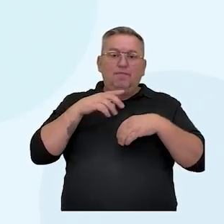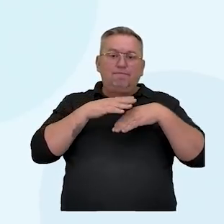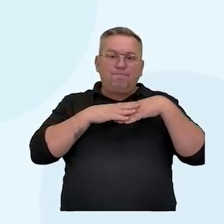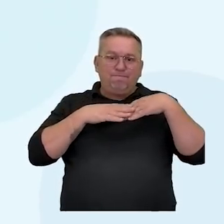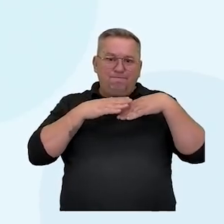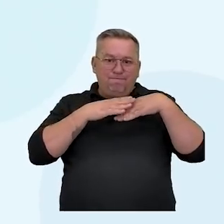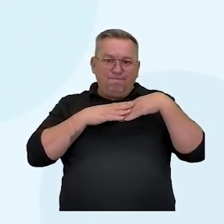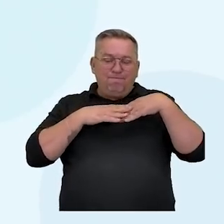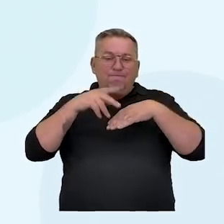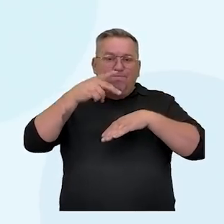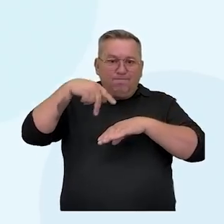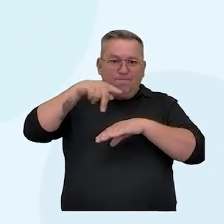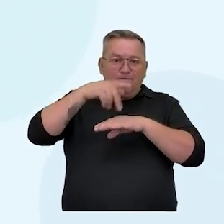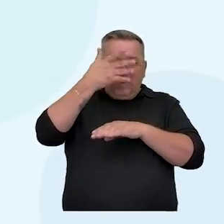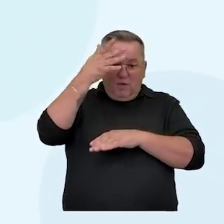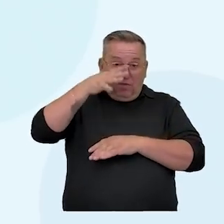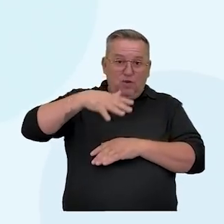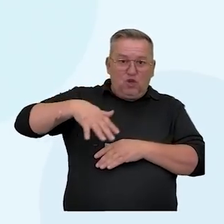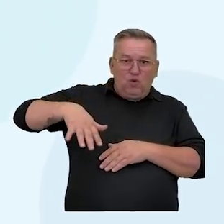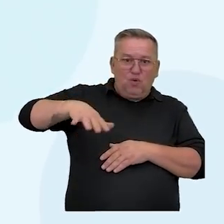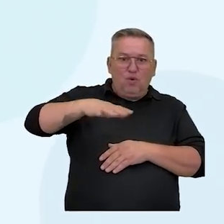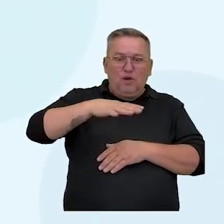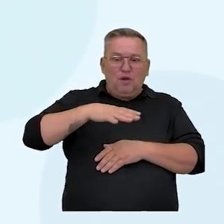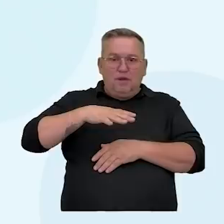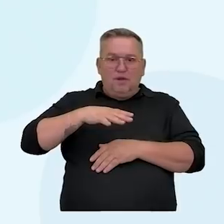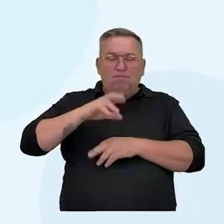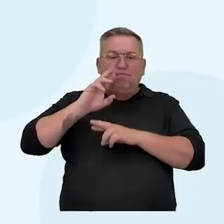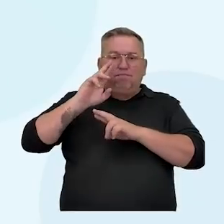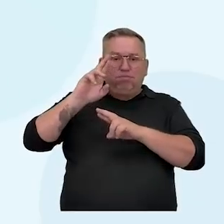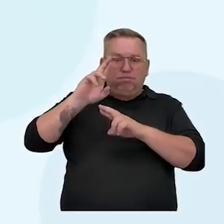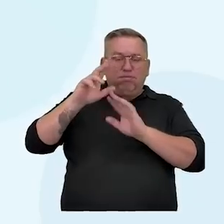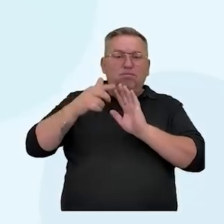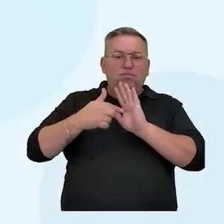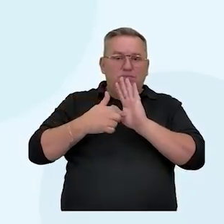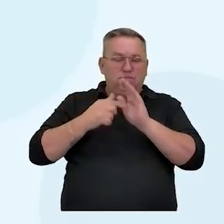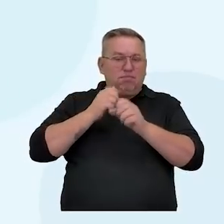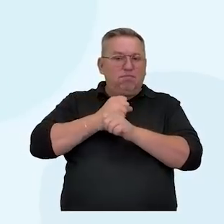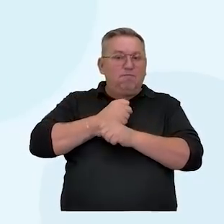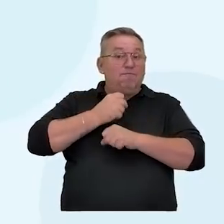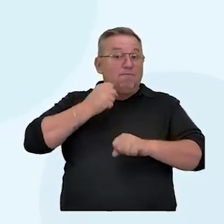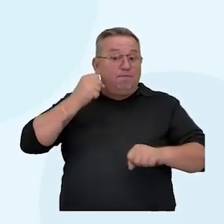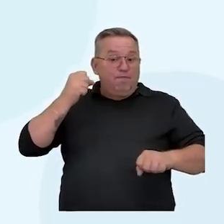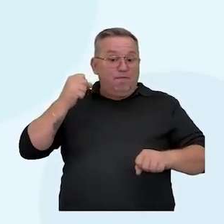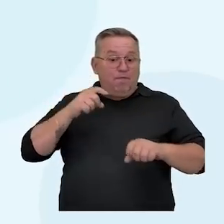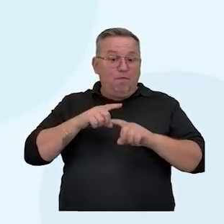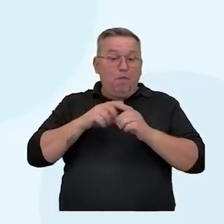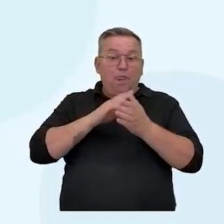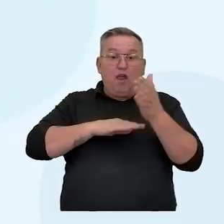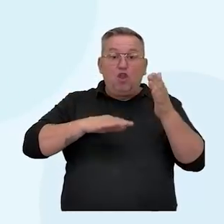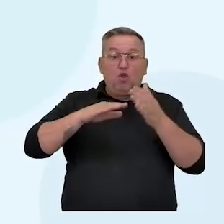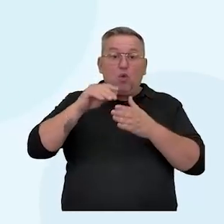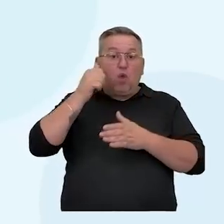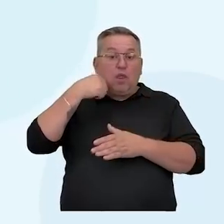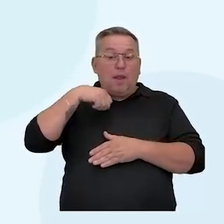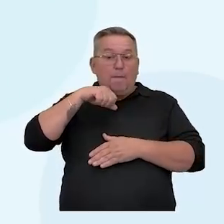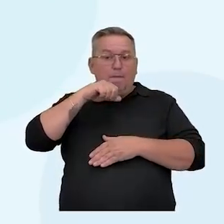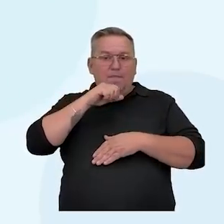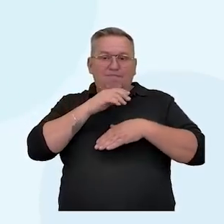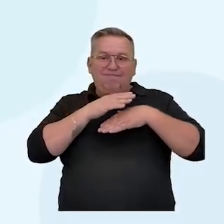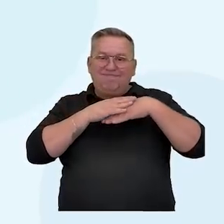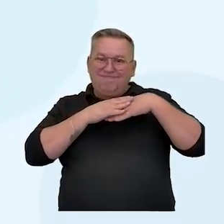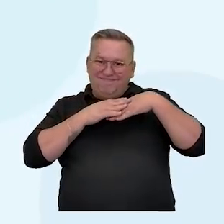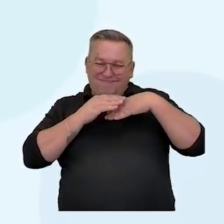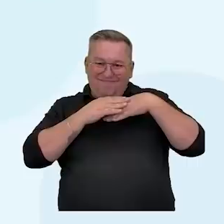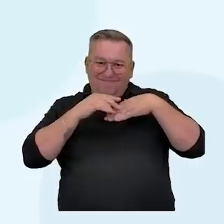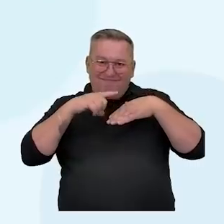de sua nação espelhe, né, essa grandeza. Toda mãe gentil tem por